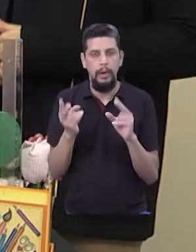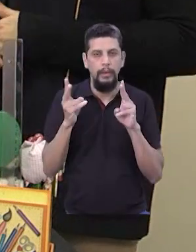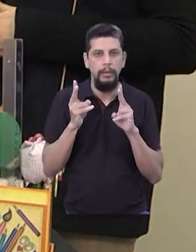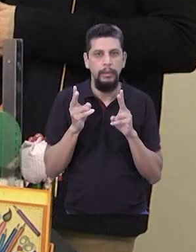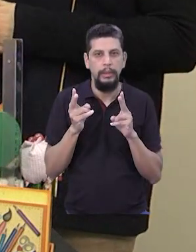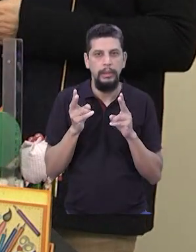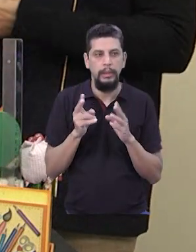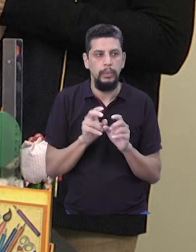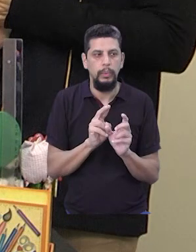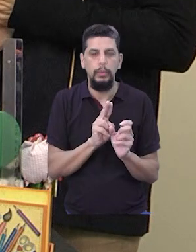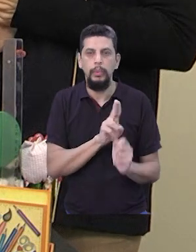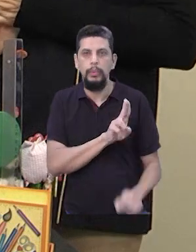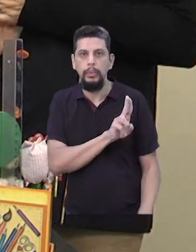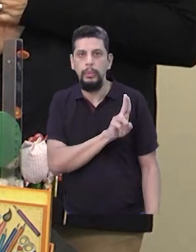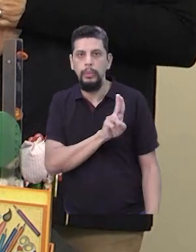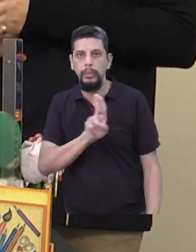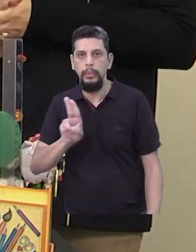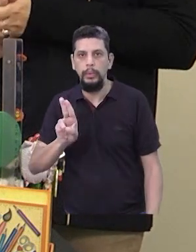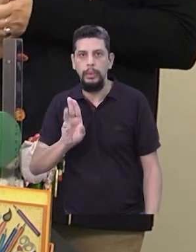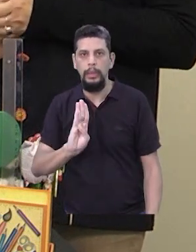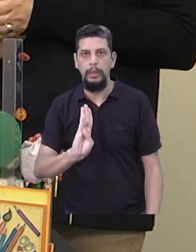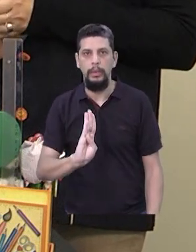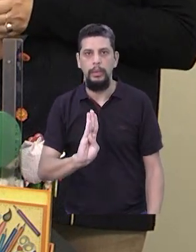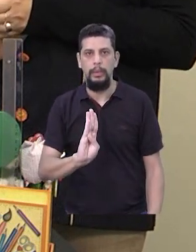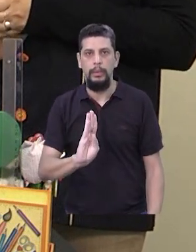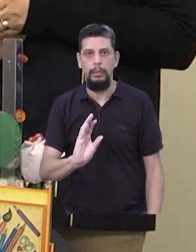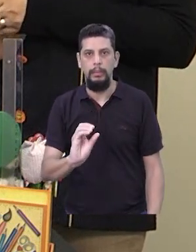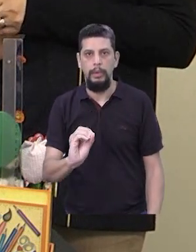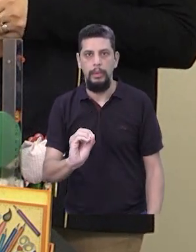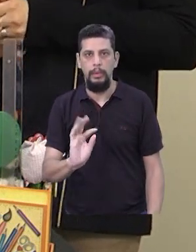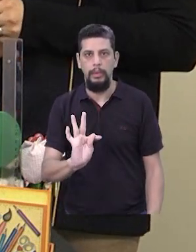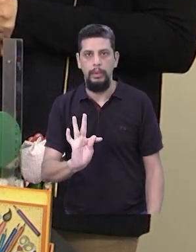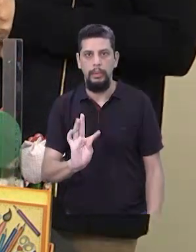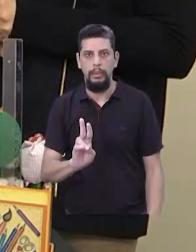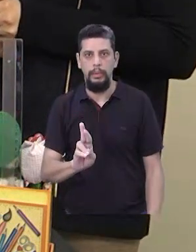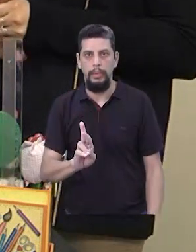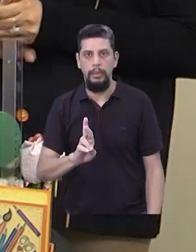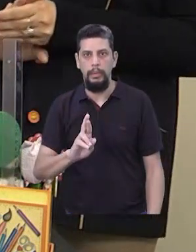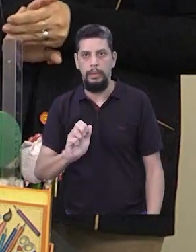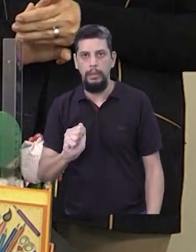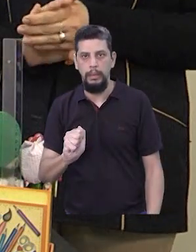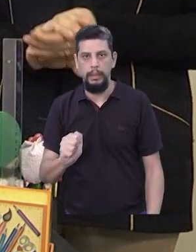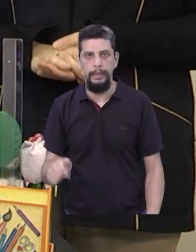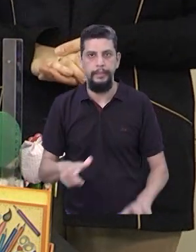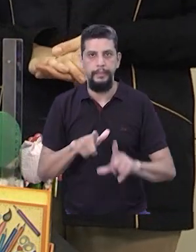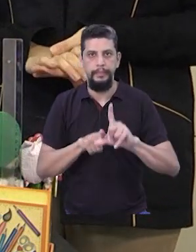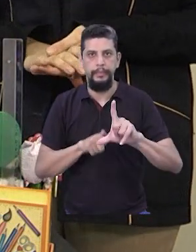E agora vamos escrever o nome dele, que é Botura. Vamos lá? B.